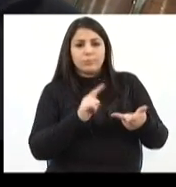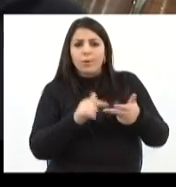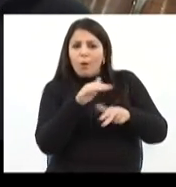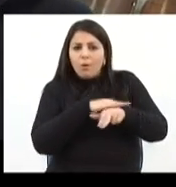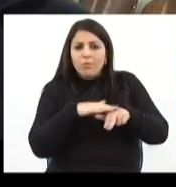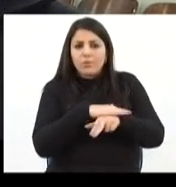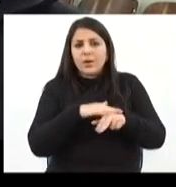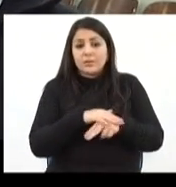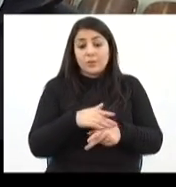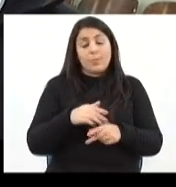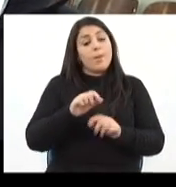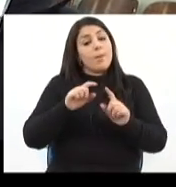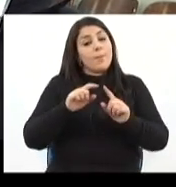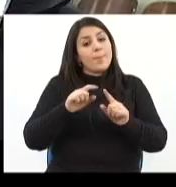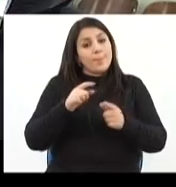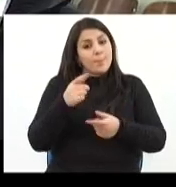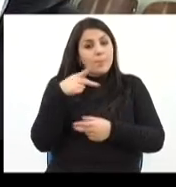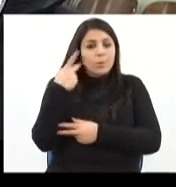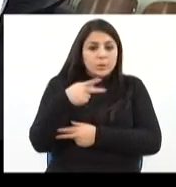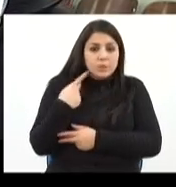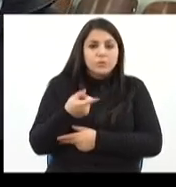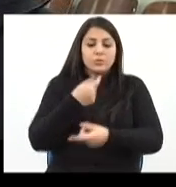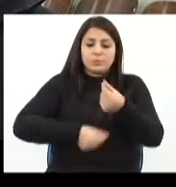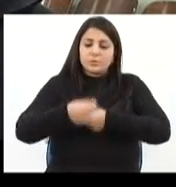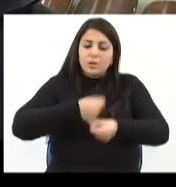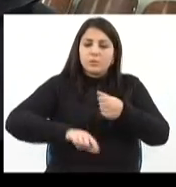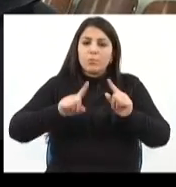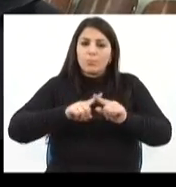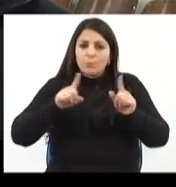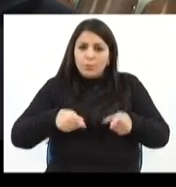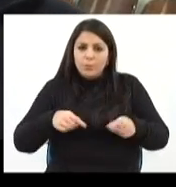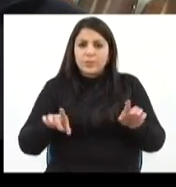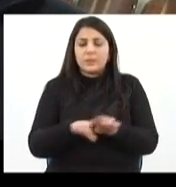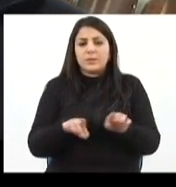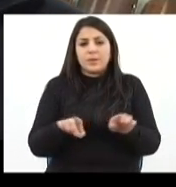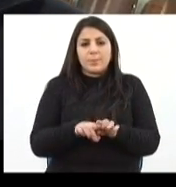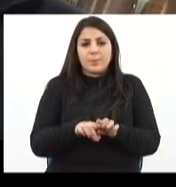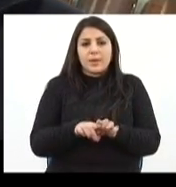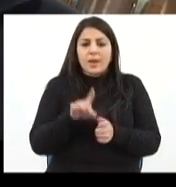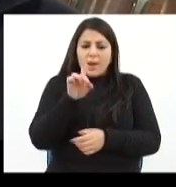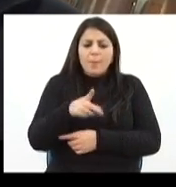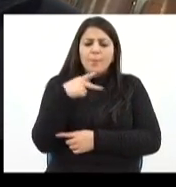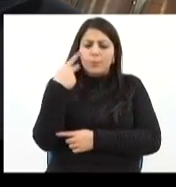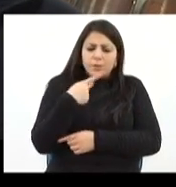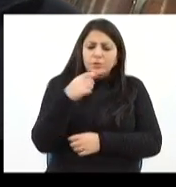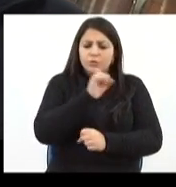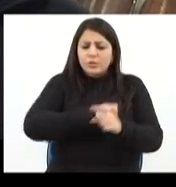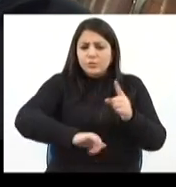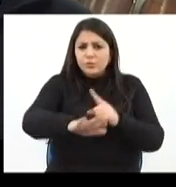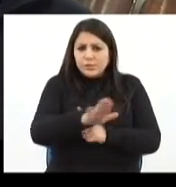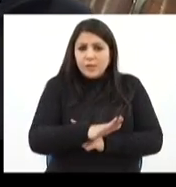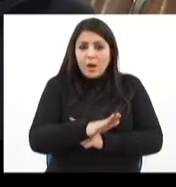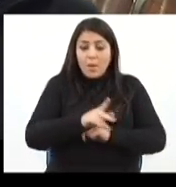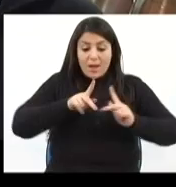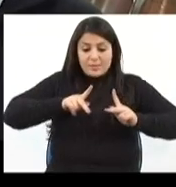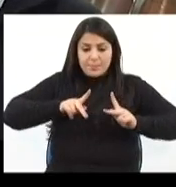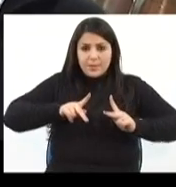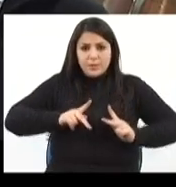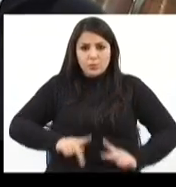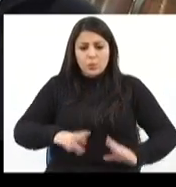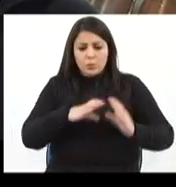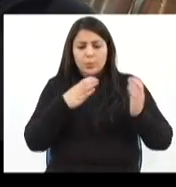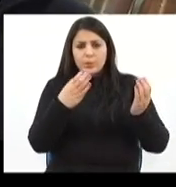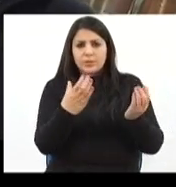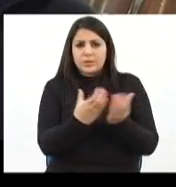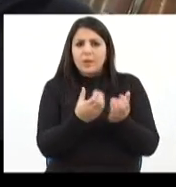política assim, de administração pública, independe do governo que está, e como uma política de resolução também social, de que a comunidade